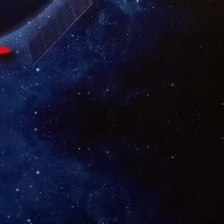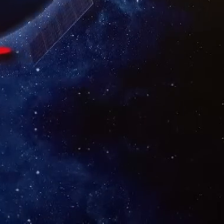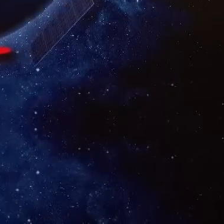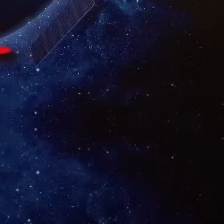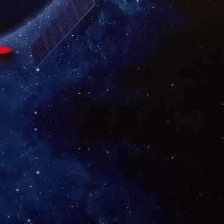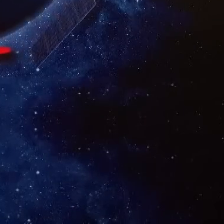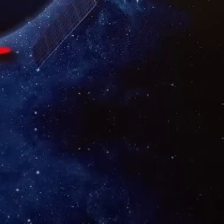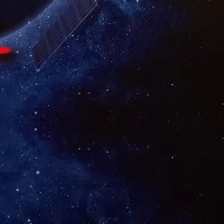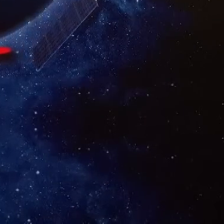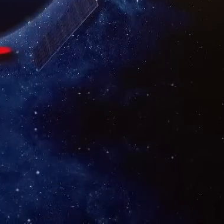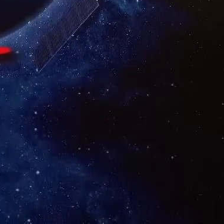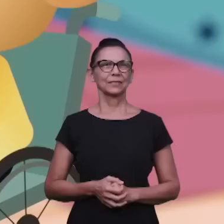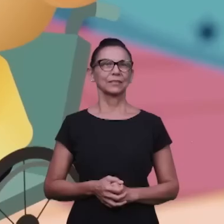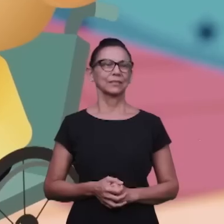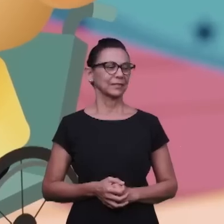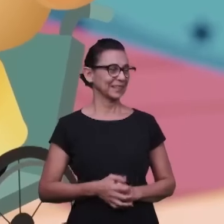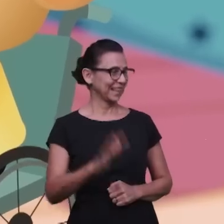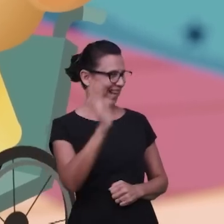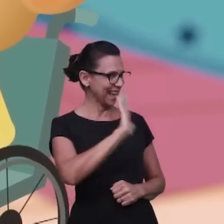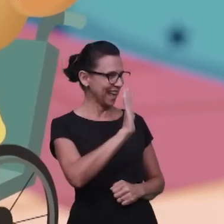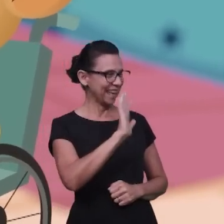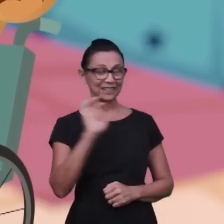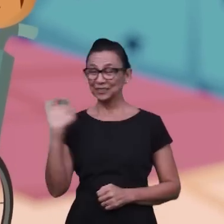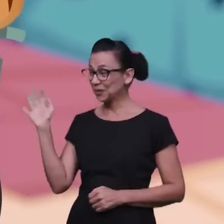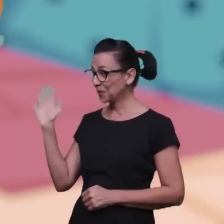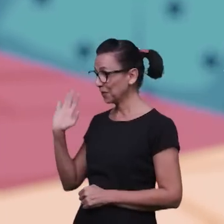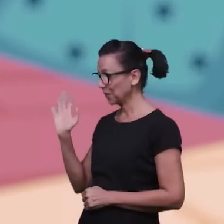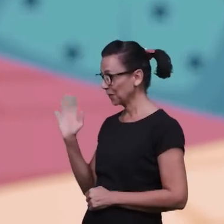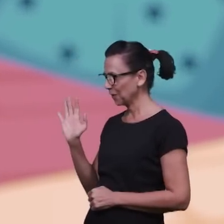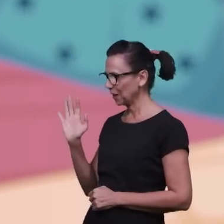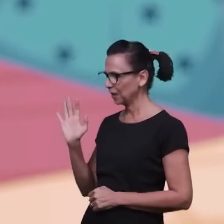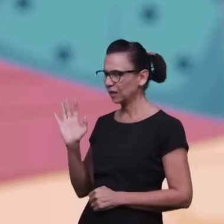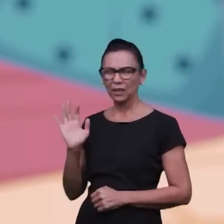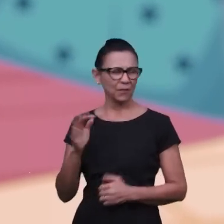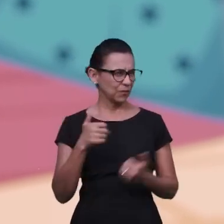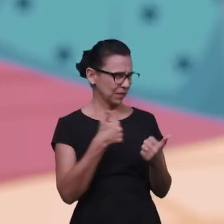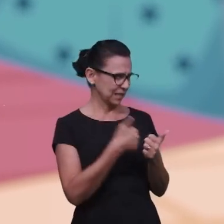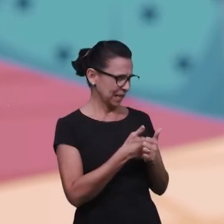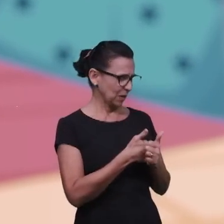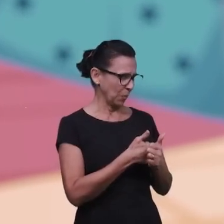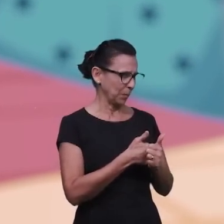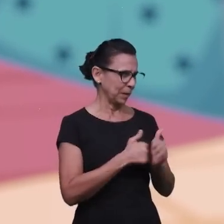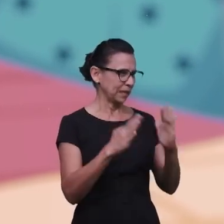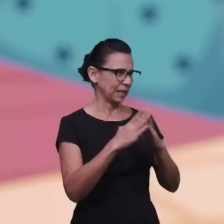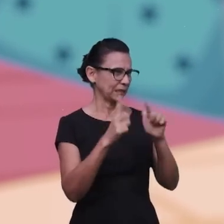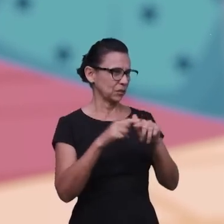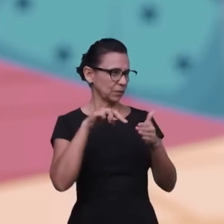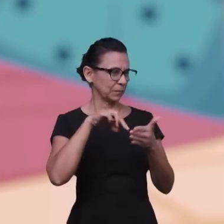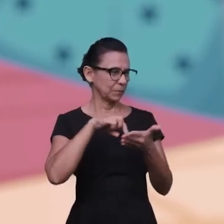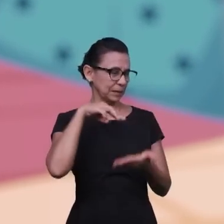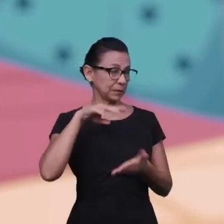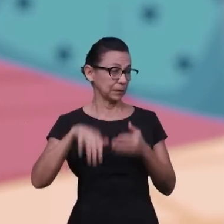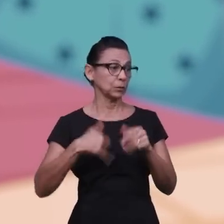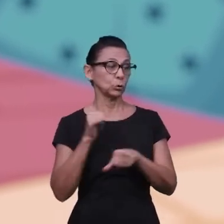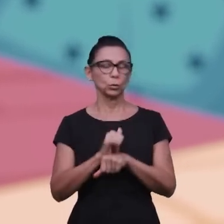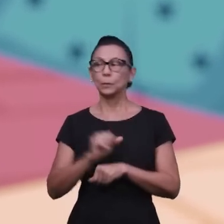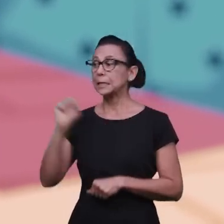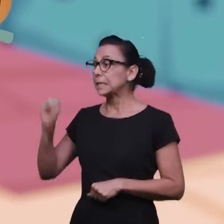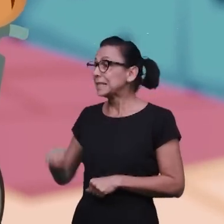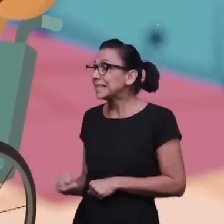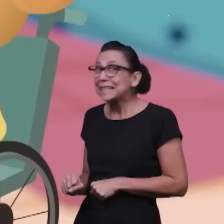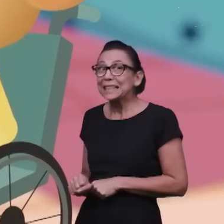com a profecia, que falam a respeito da tua volta. Aceita a nossa adoração, abençoe os motivos dos teus servos que